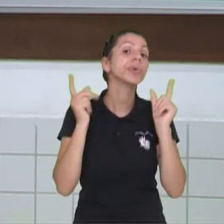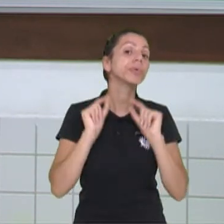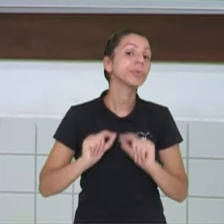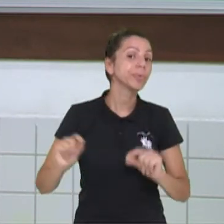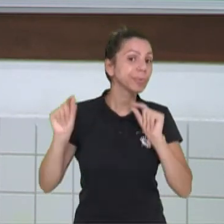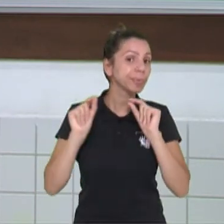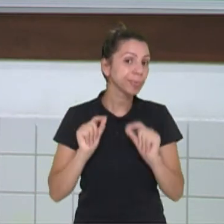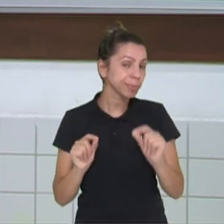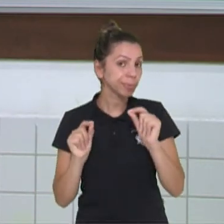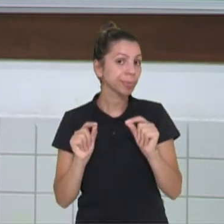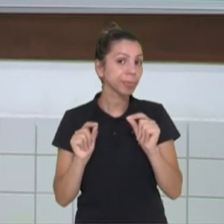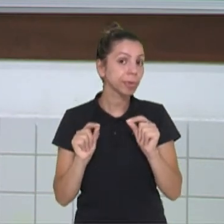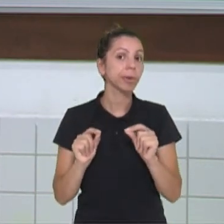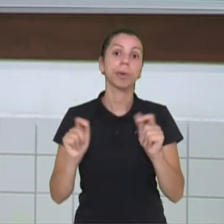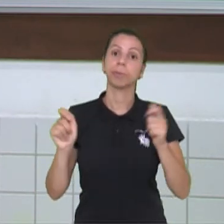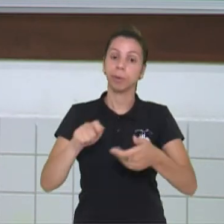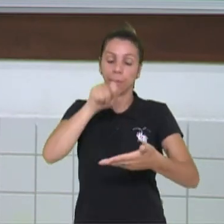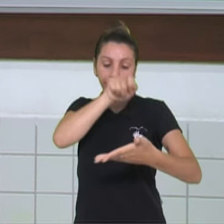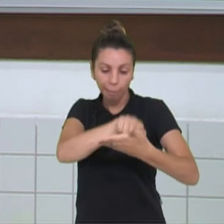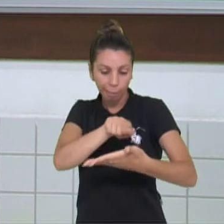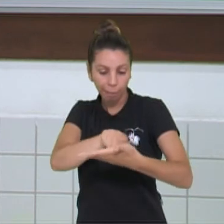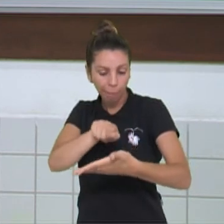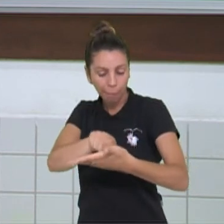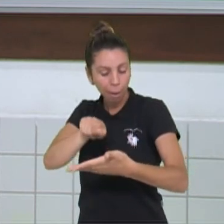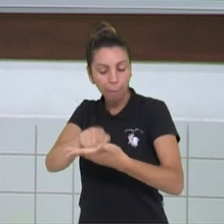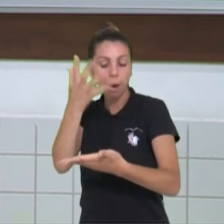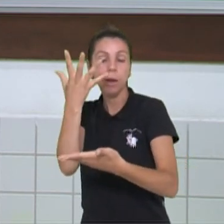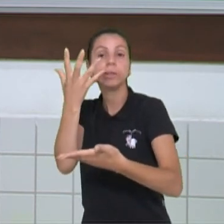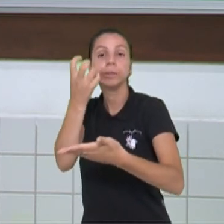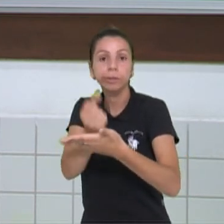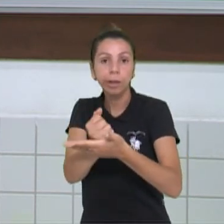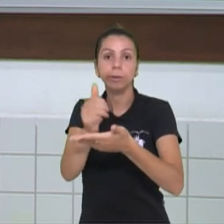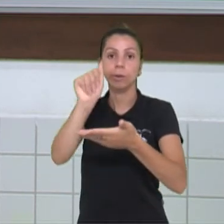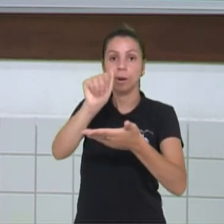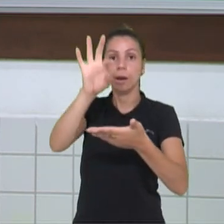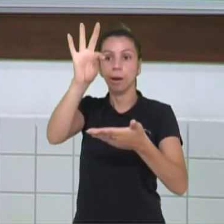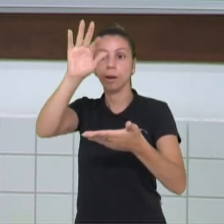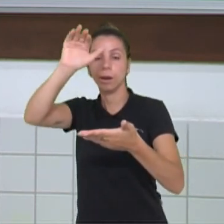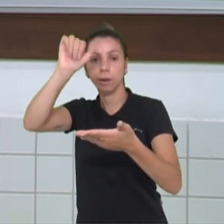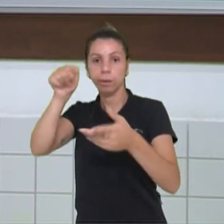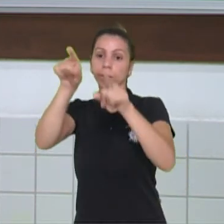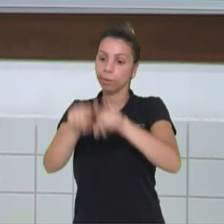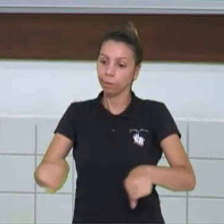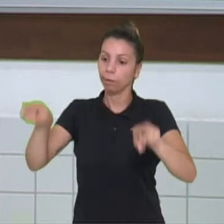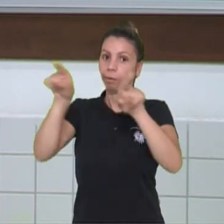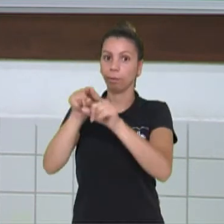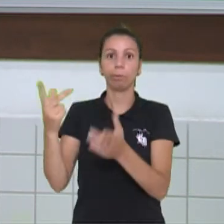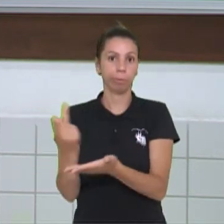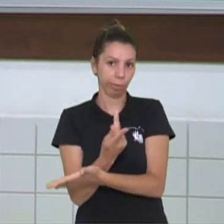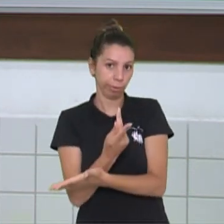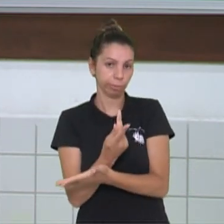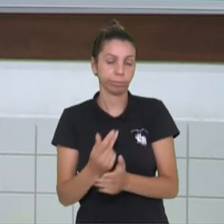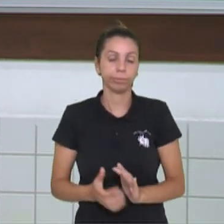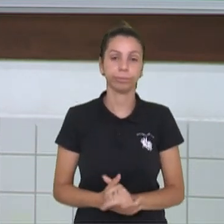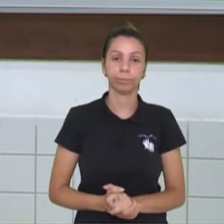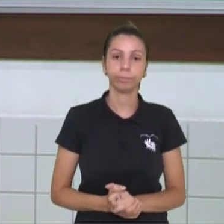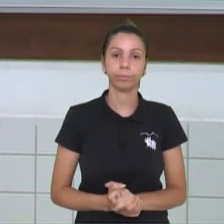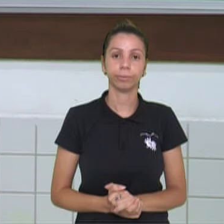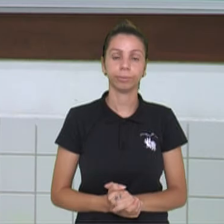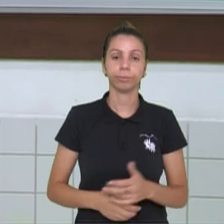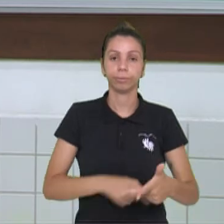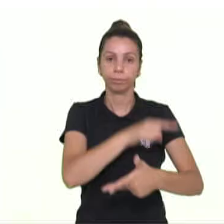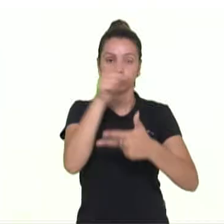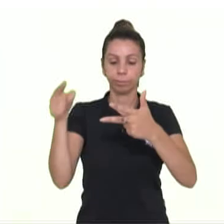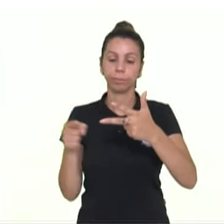acontecer? Vai ser registrado em livro-ata a reincidência daquela infração, ok?